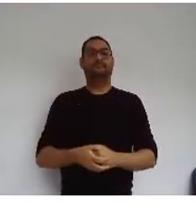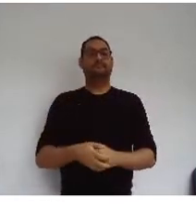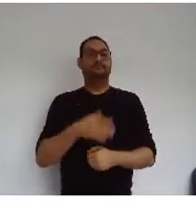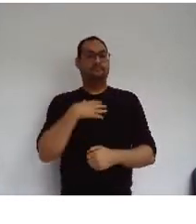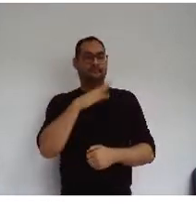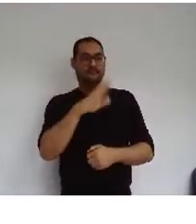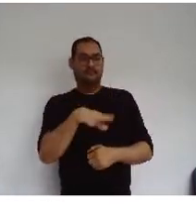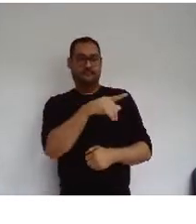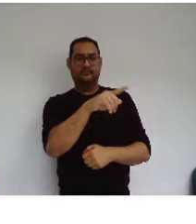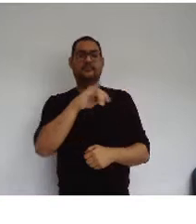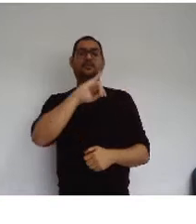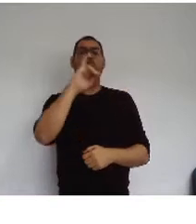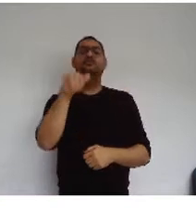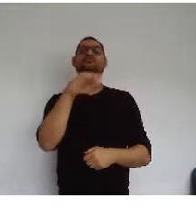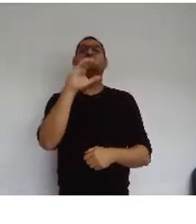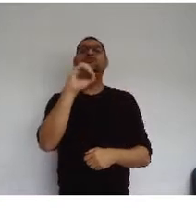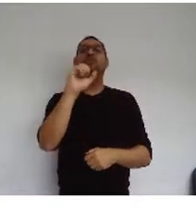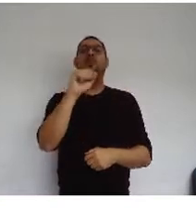projeta